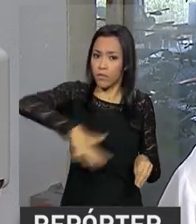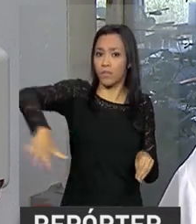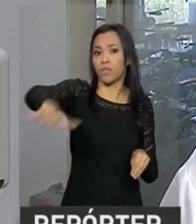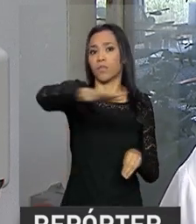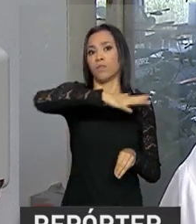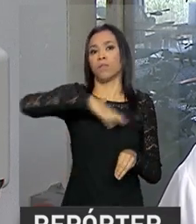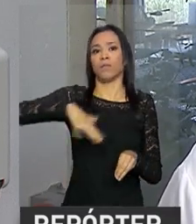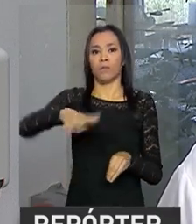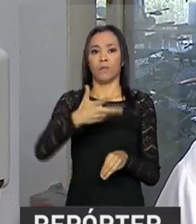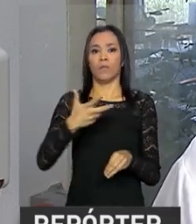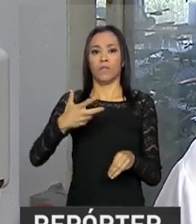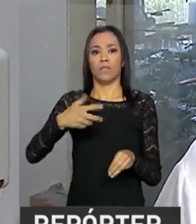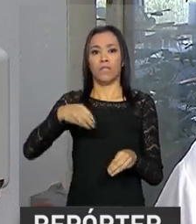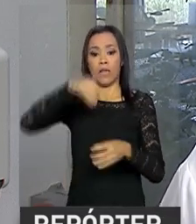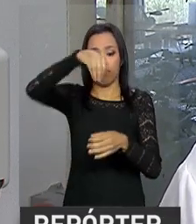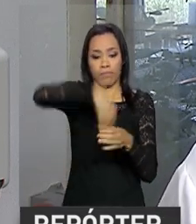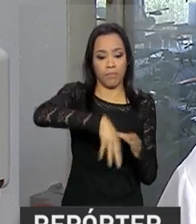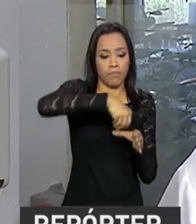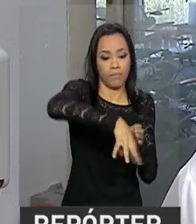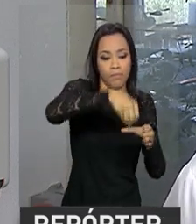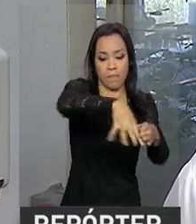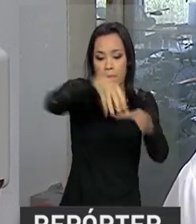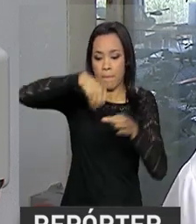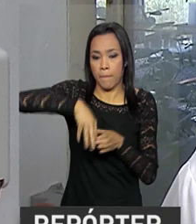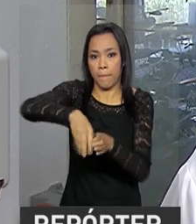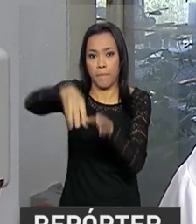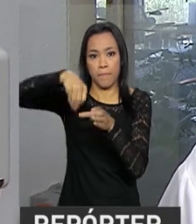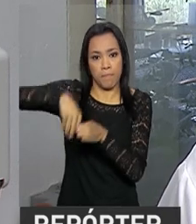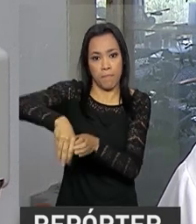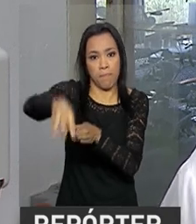produção, certo? Gastos com